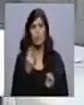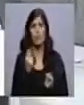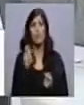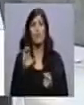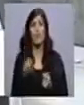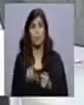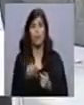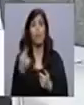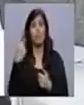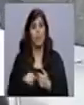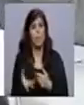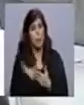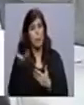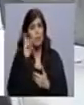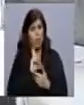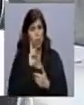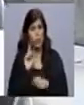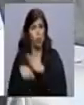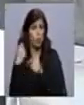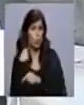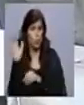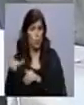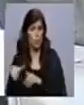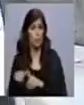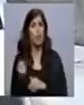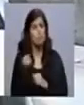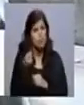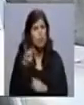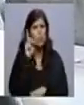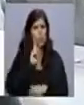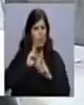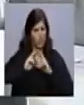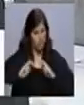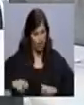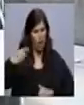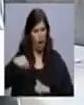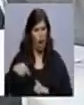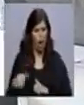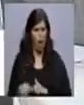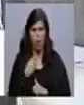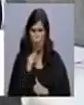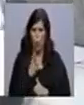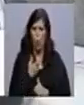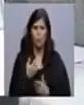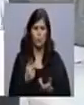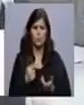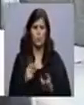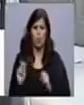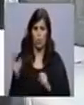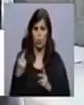cursos. Portanto, nós também temos muitas, muitas mulheres na investigação e muitas com os dois, o duplo